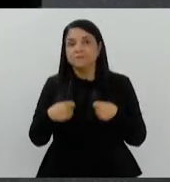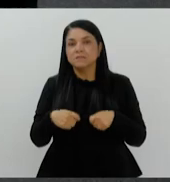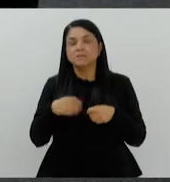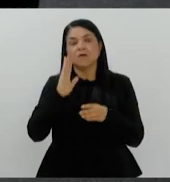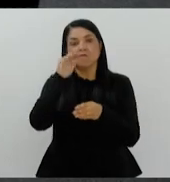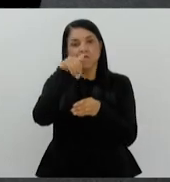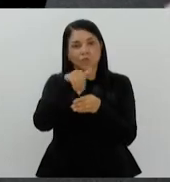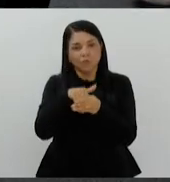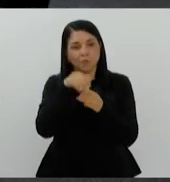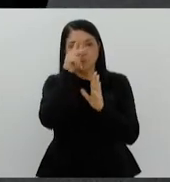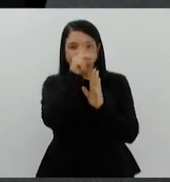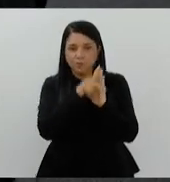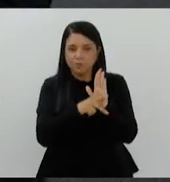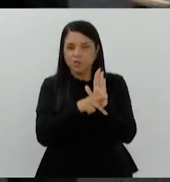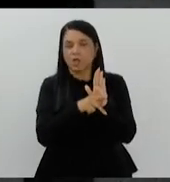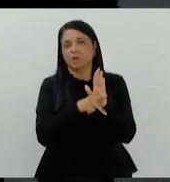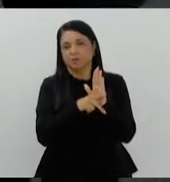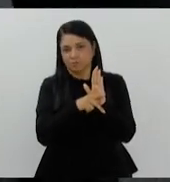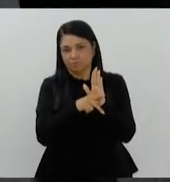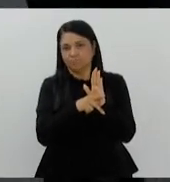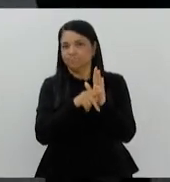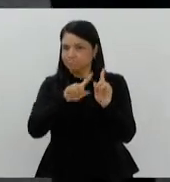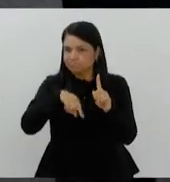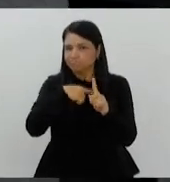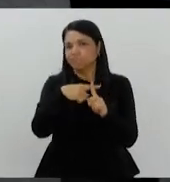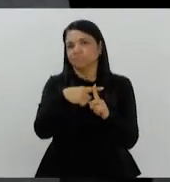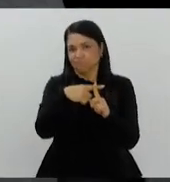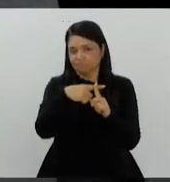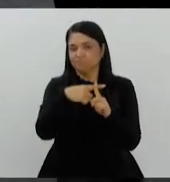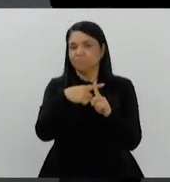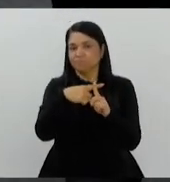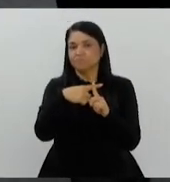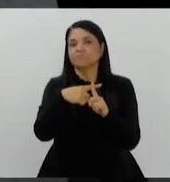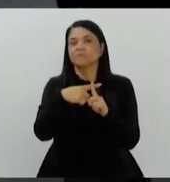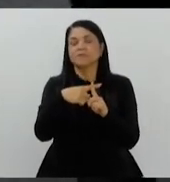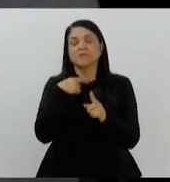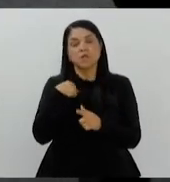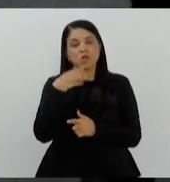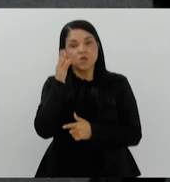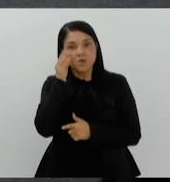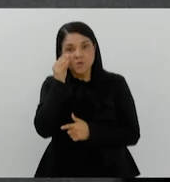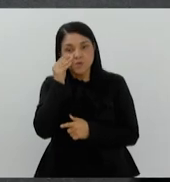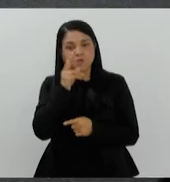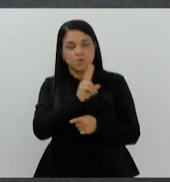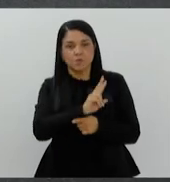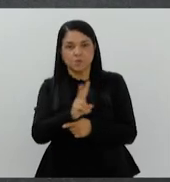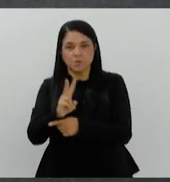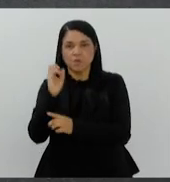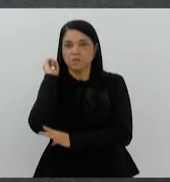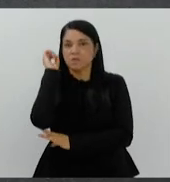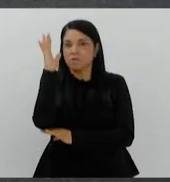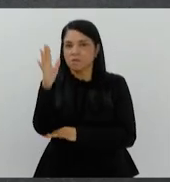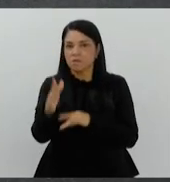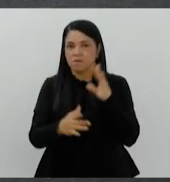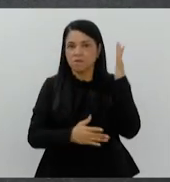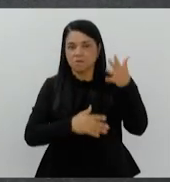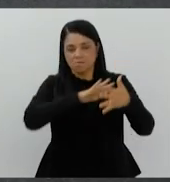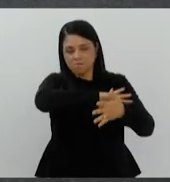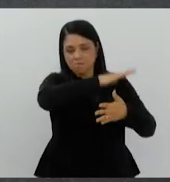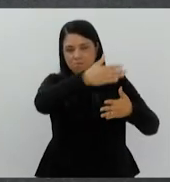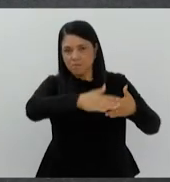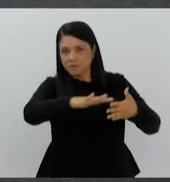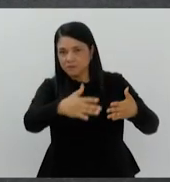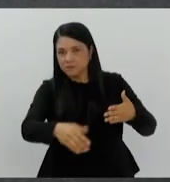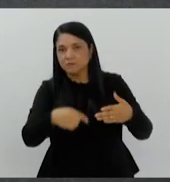votar um projeto como esse, que é positivo, e ficar de olho na preservação da Mata Atlântica, que tem que